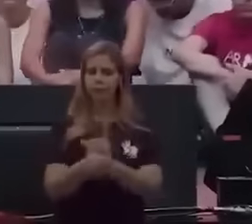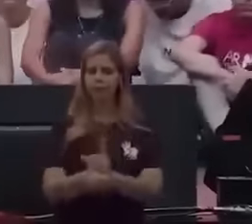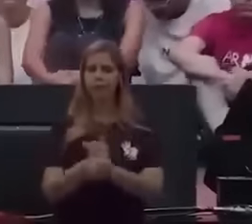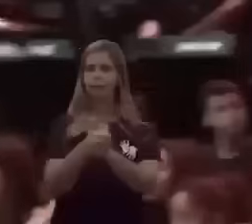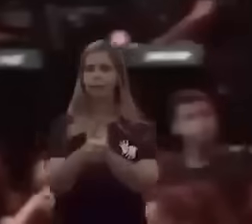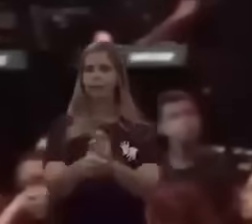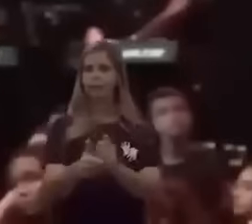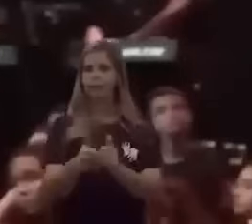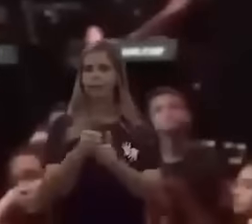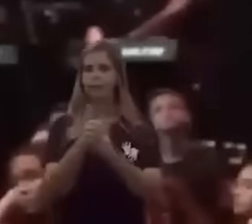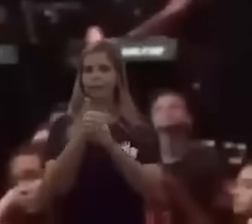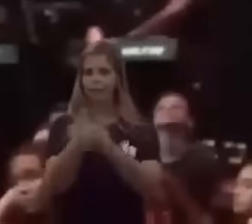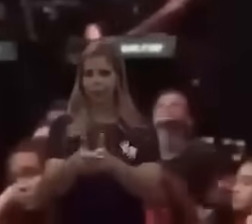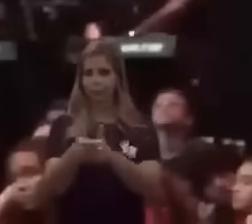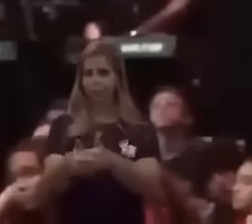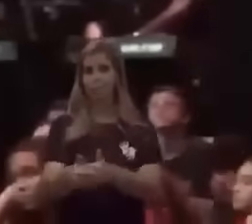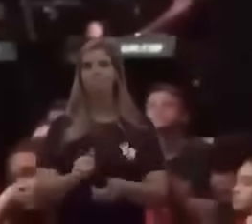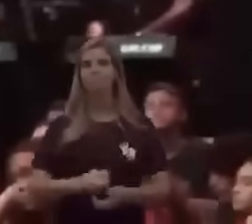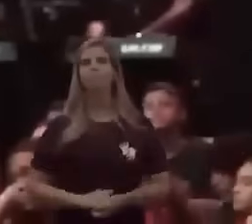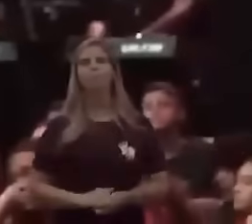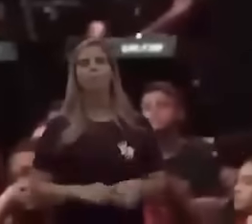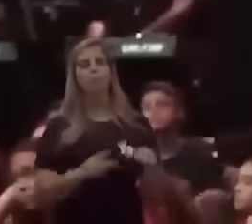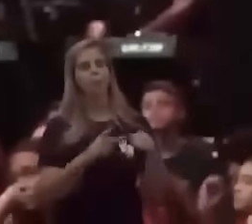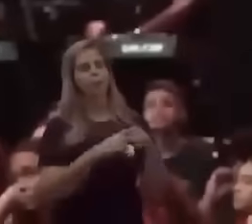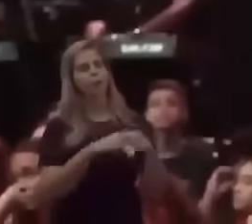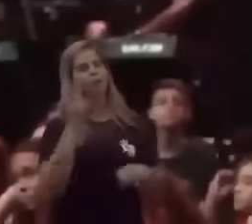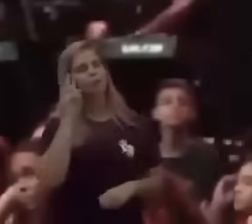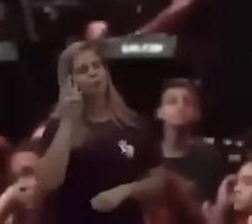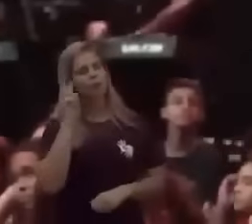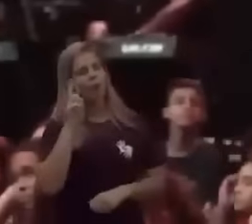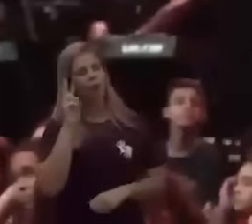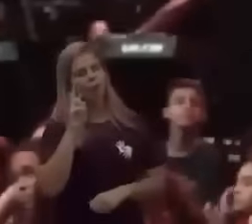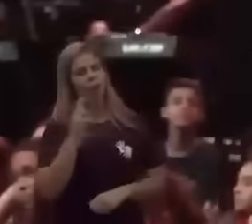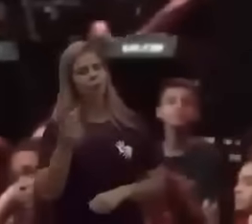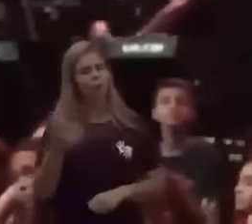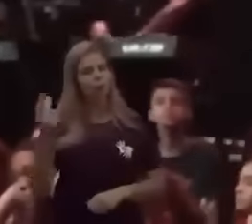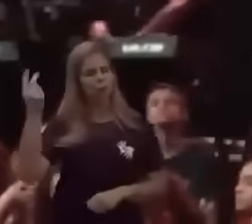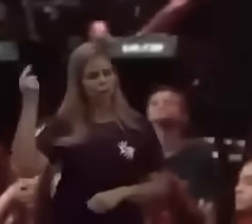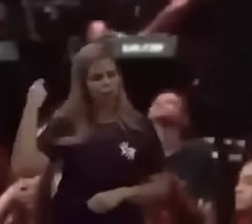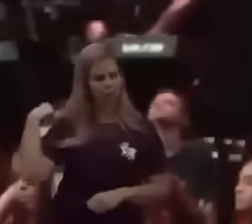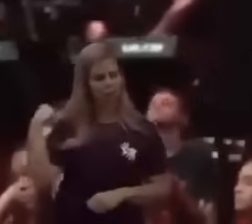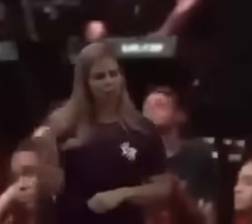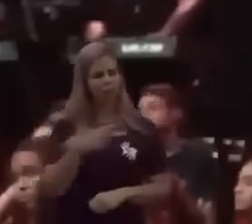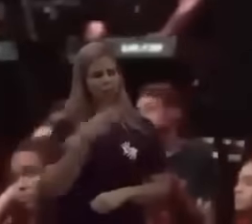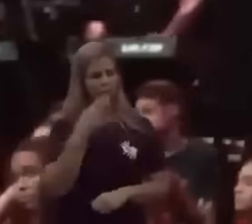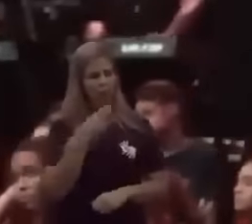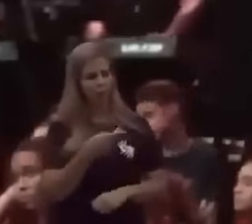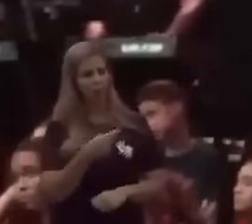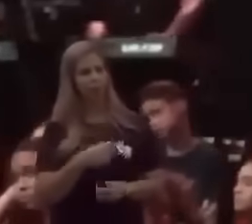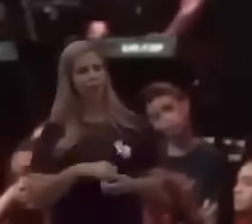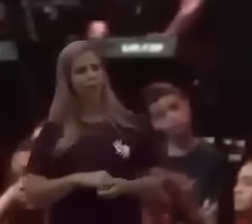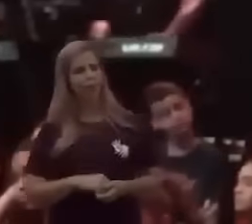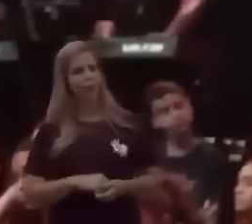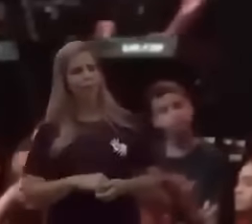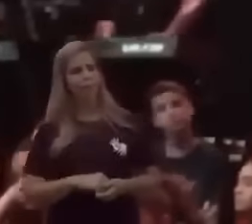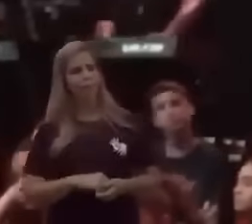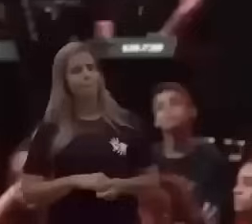Sabe o que Jesus está dizendo para Pedro? Ô Pedro, você se lembra naquele dia que você falou que estava pronto a morrer por mim? Daria sua vida